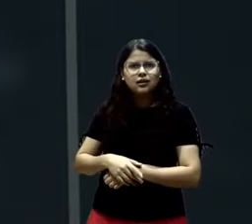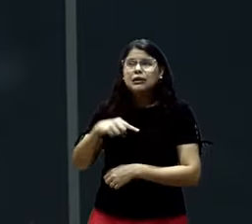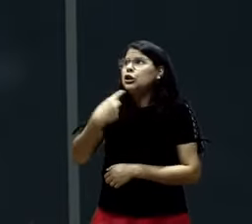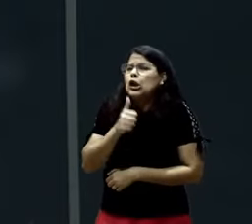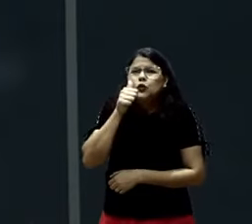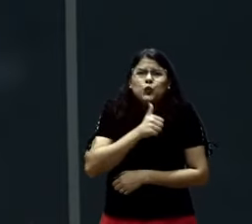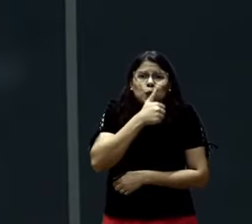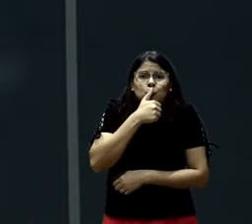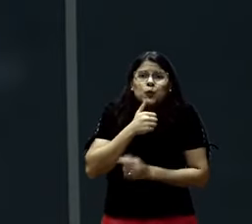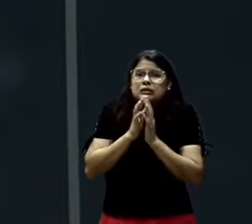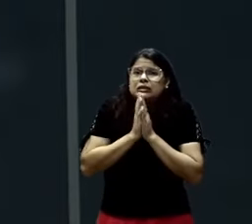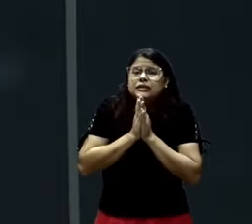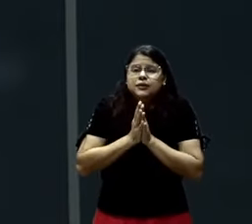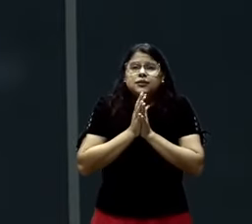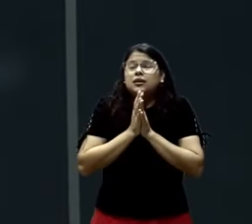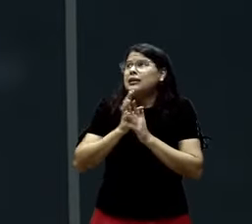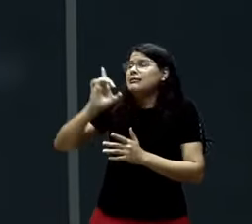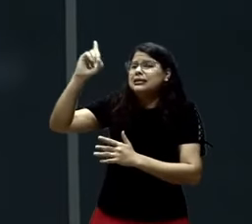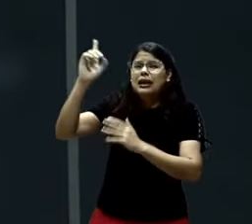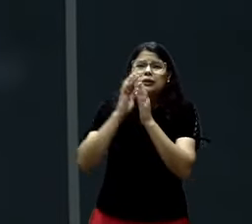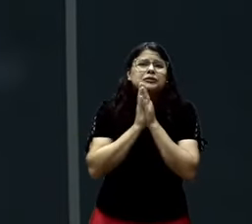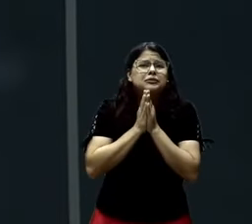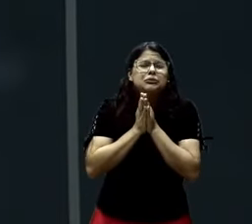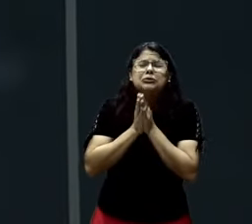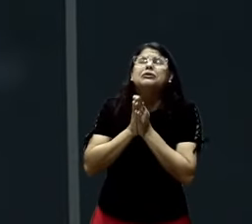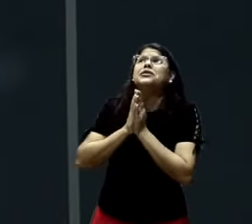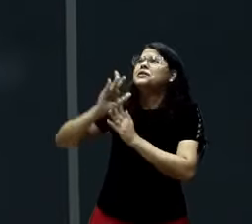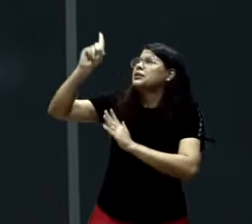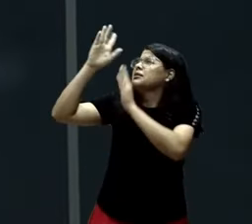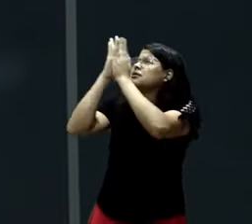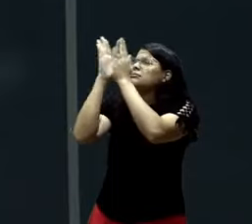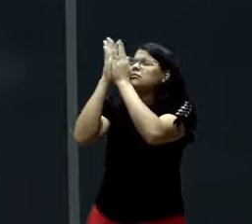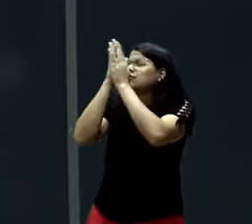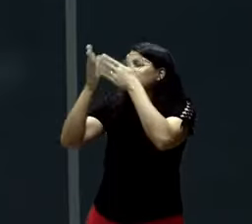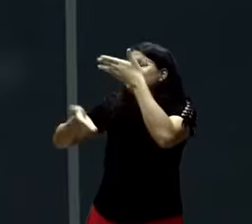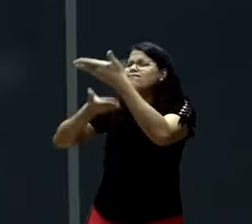jejua, busca Deus, ora a Deus,